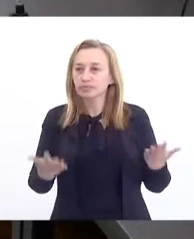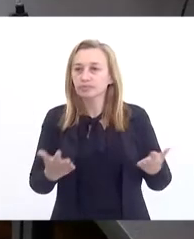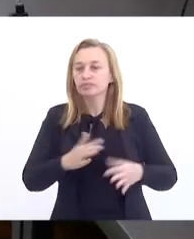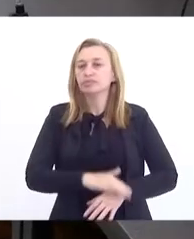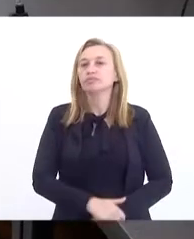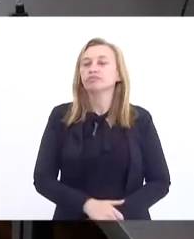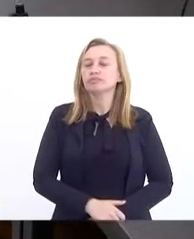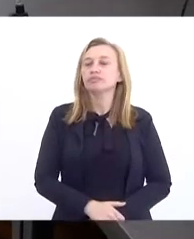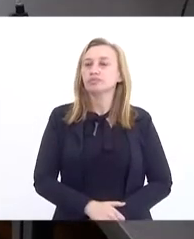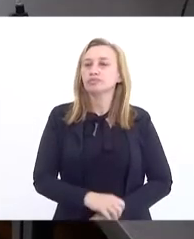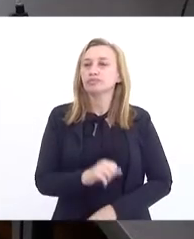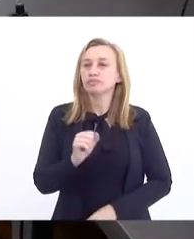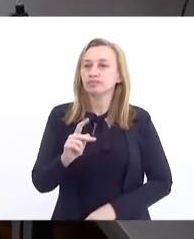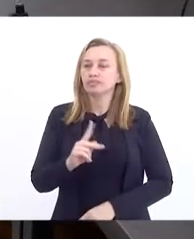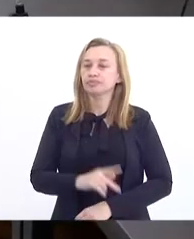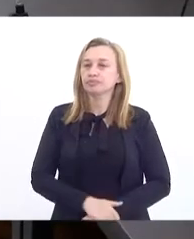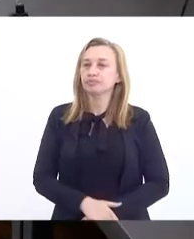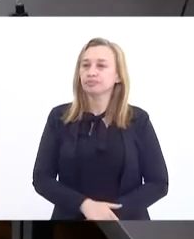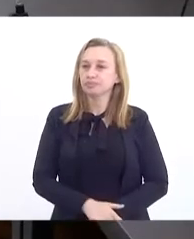Excelência.